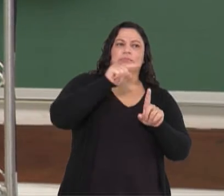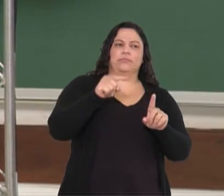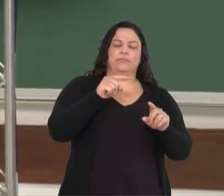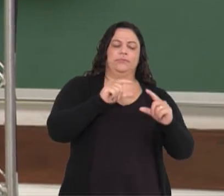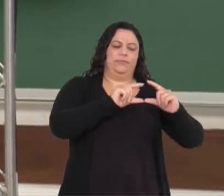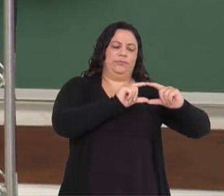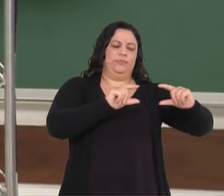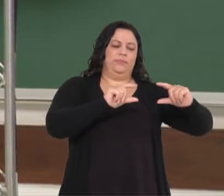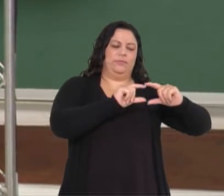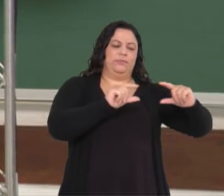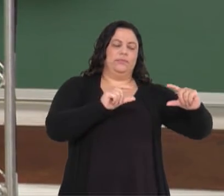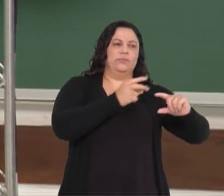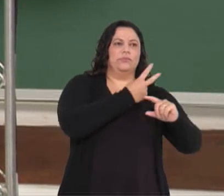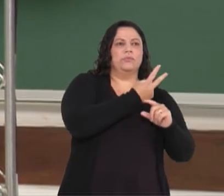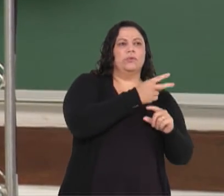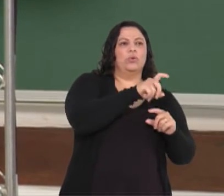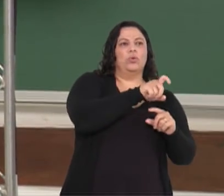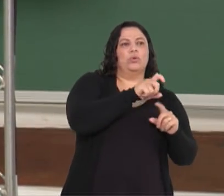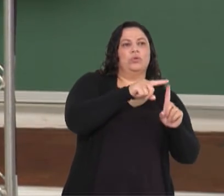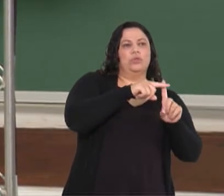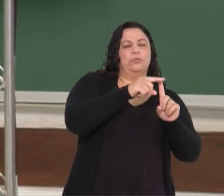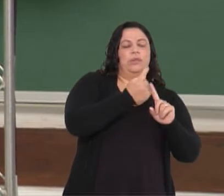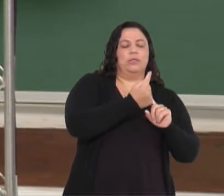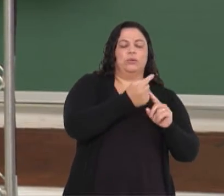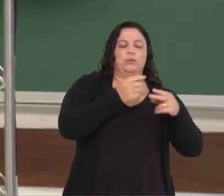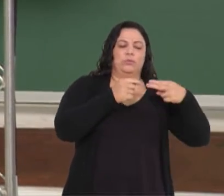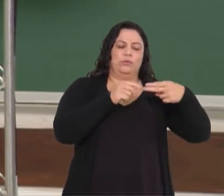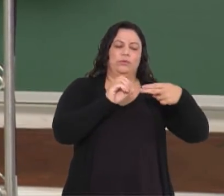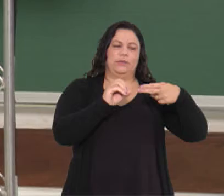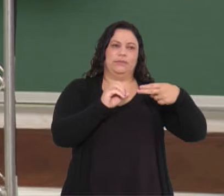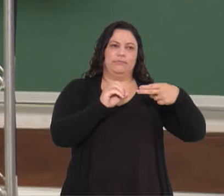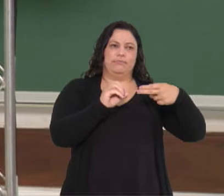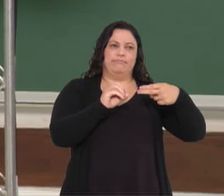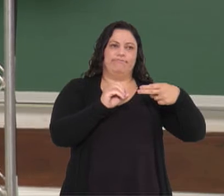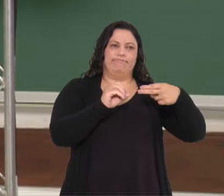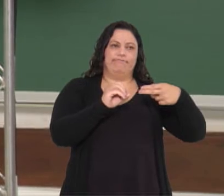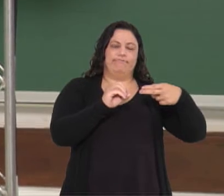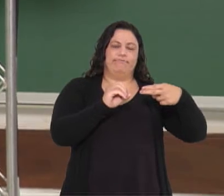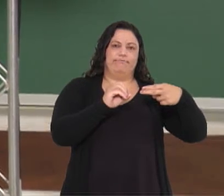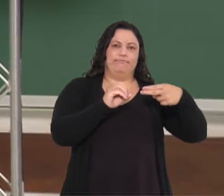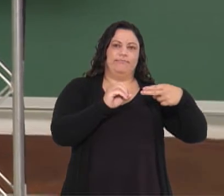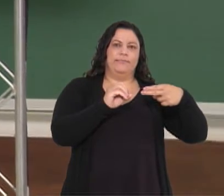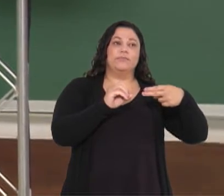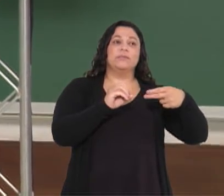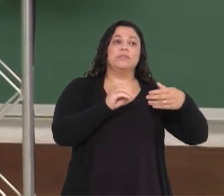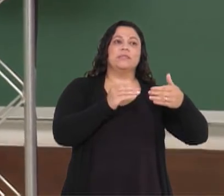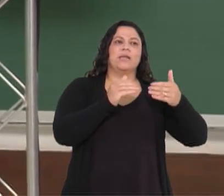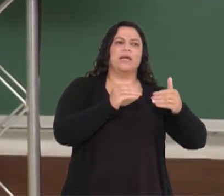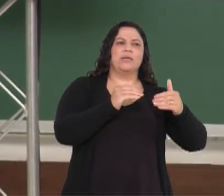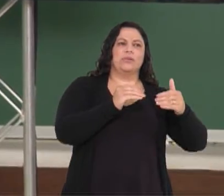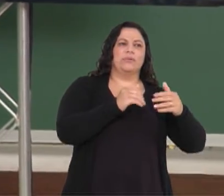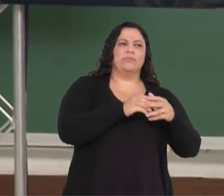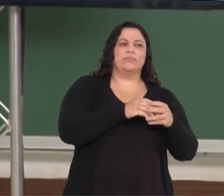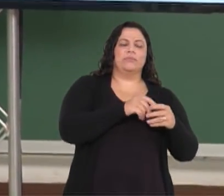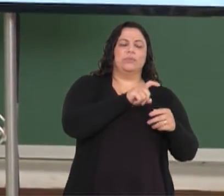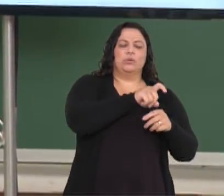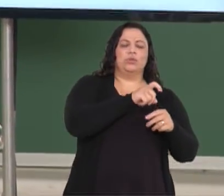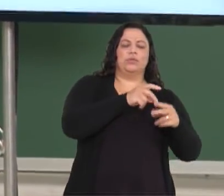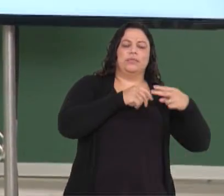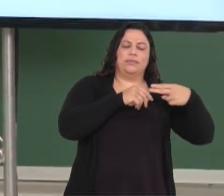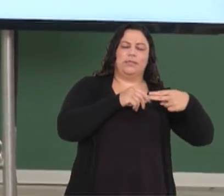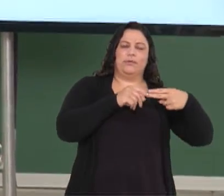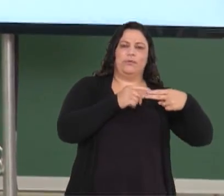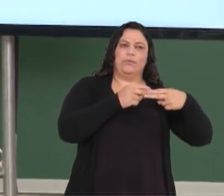1, troca sinal. Isso vocês sabem desde o sétimo ano. Então, aqui eu aproprio o quê? A raiz do divisor. E aqui dentro,